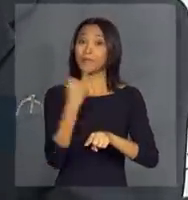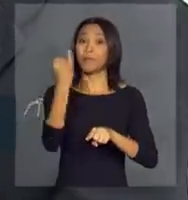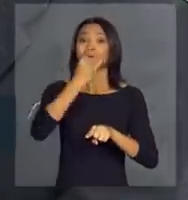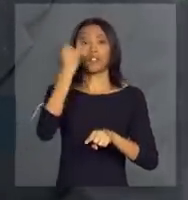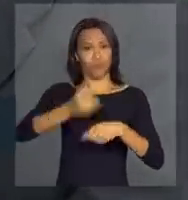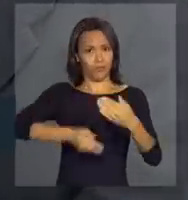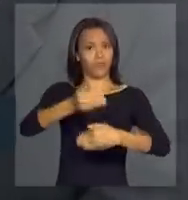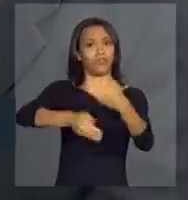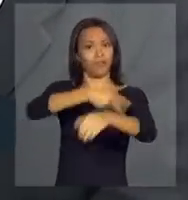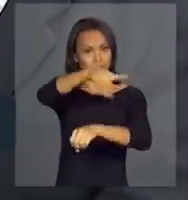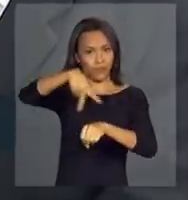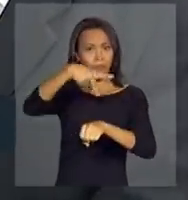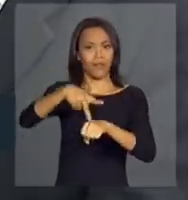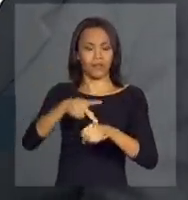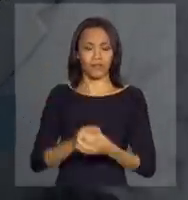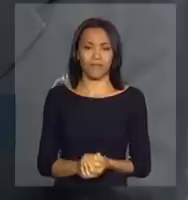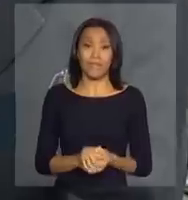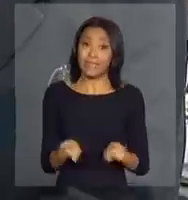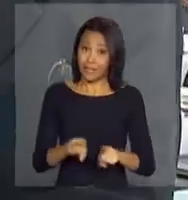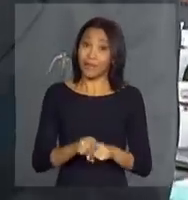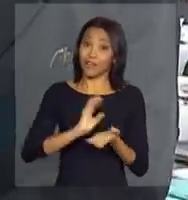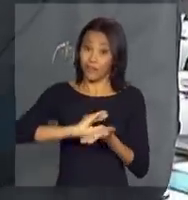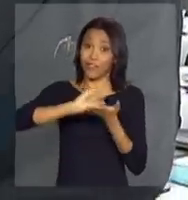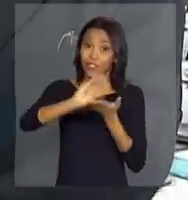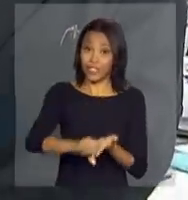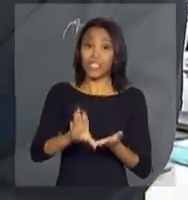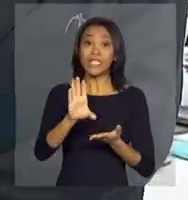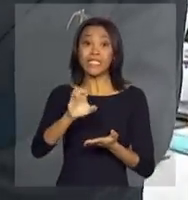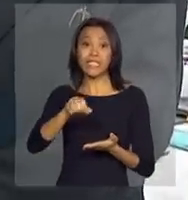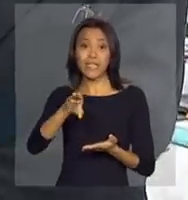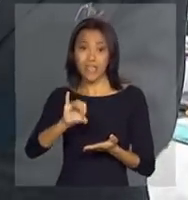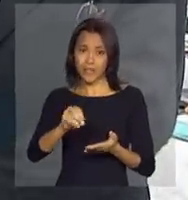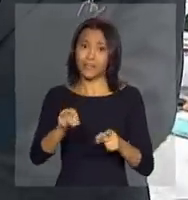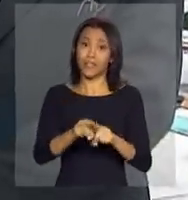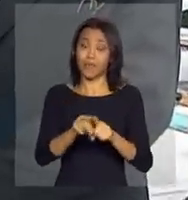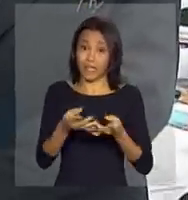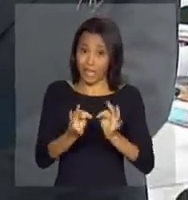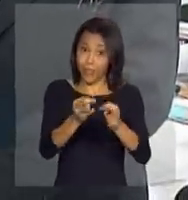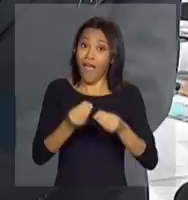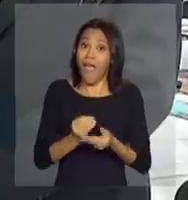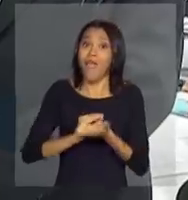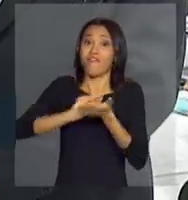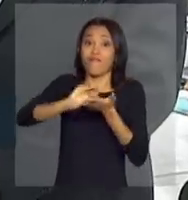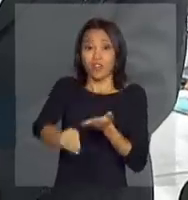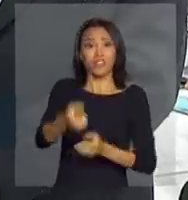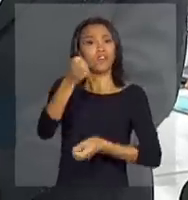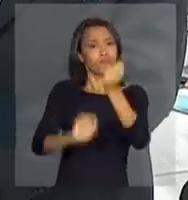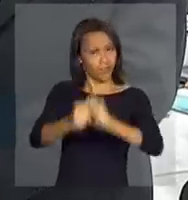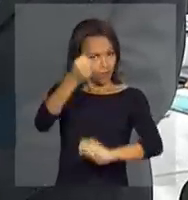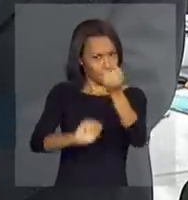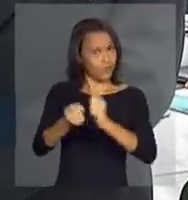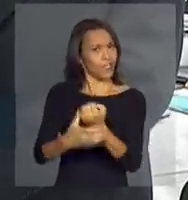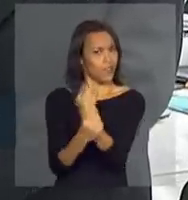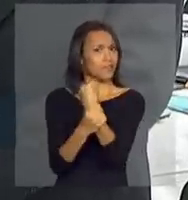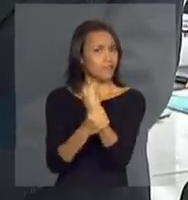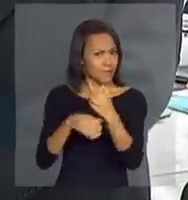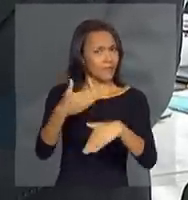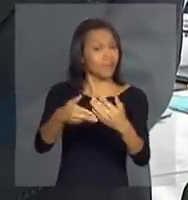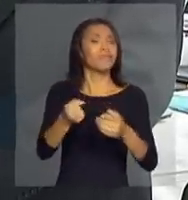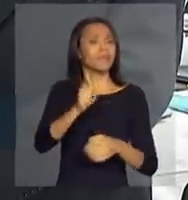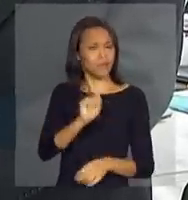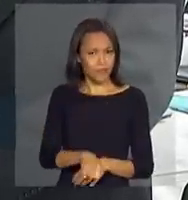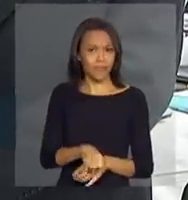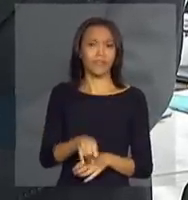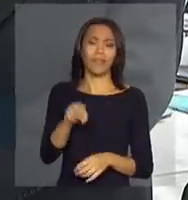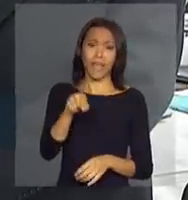desenvolvimento do país mesmo porque investir em Ciência e Tecnologia também investir na nossa indústria e garantir esse crescimento sim a questão da